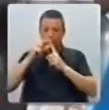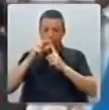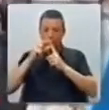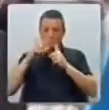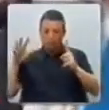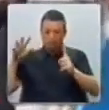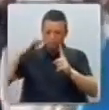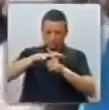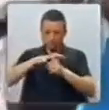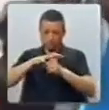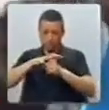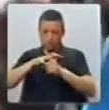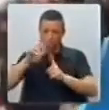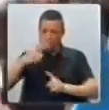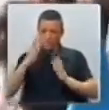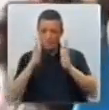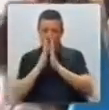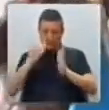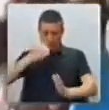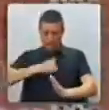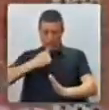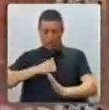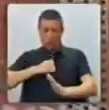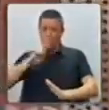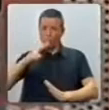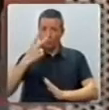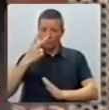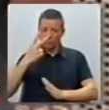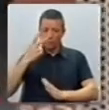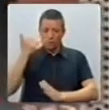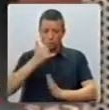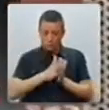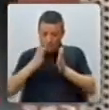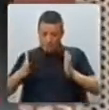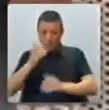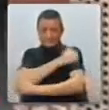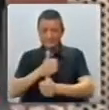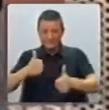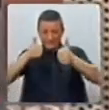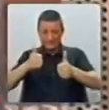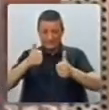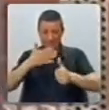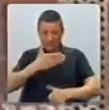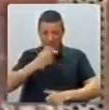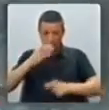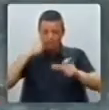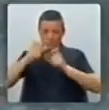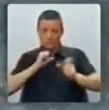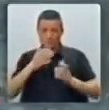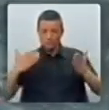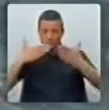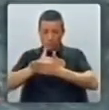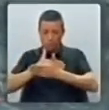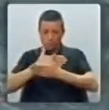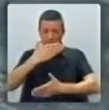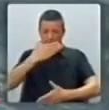suicidas ocorreram em duas igrejas católicas em Lahore, a segunda maior cidade do país. Além das 14 vítimas mortais, há mais de 70